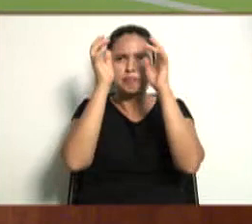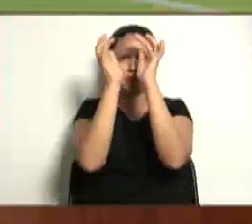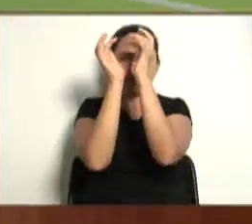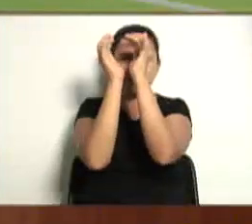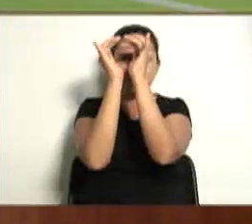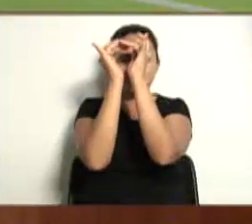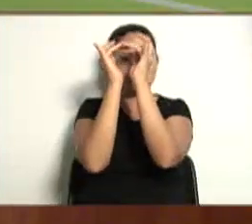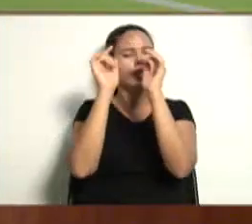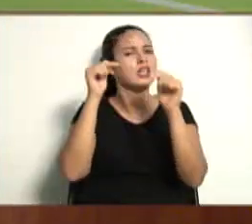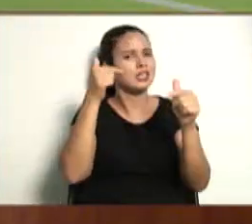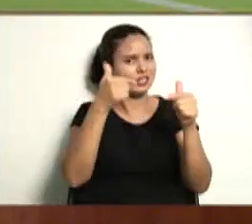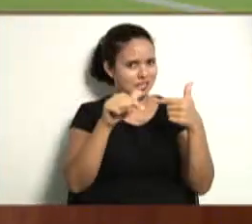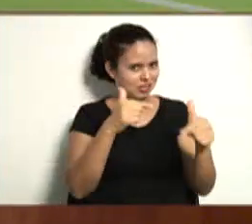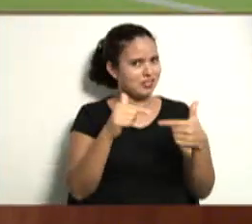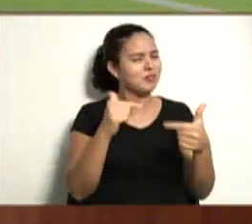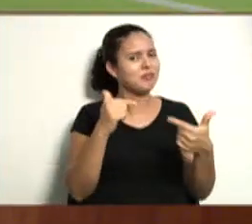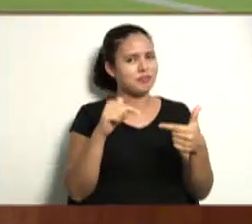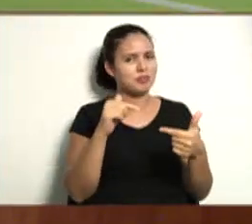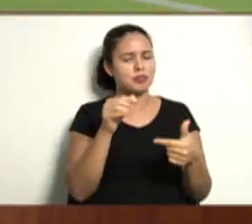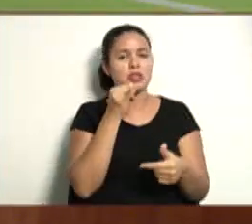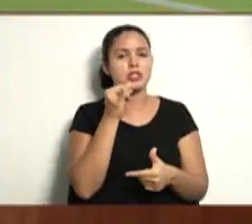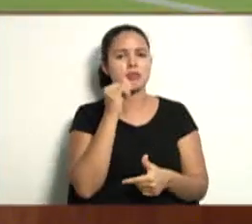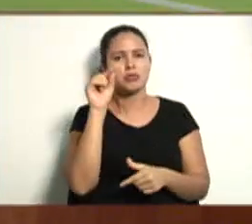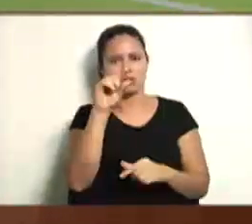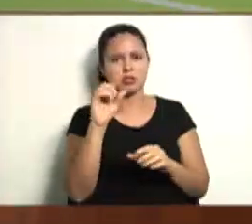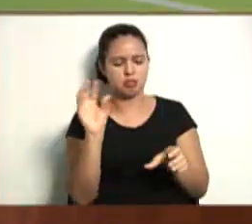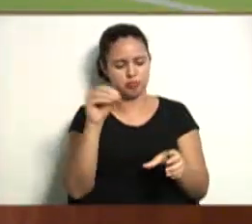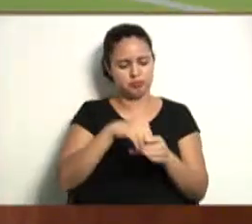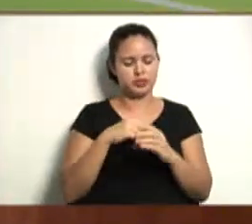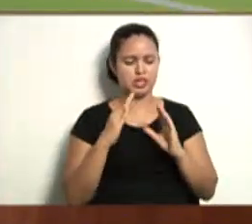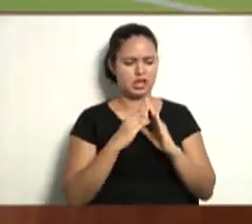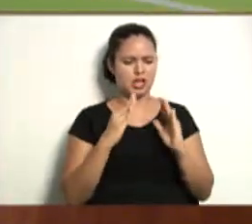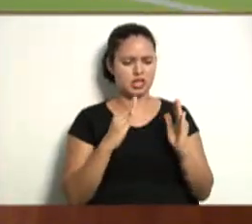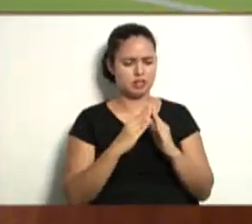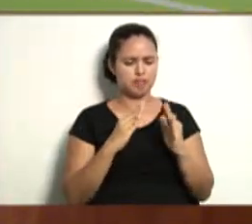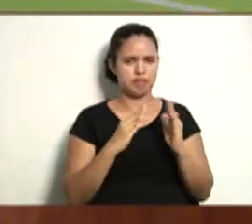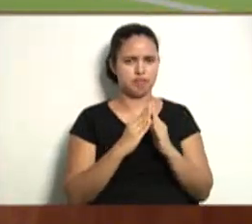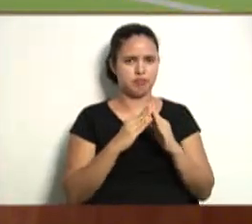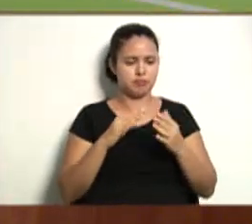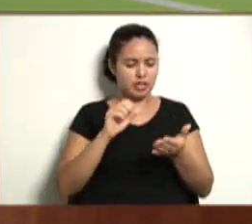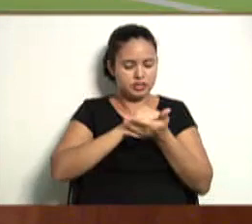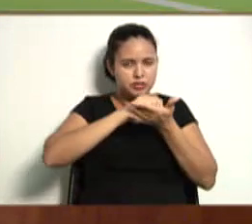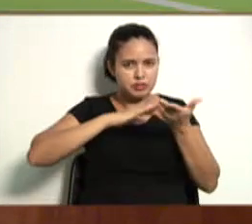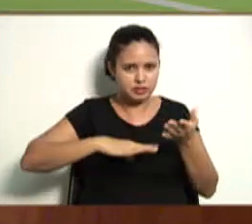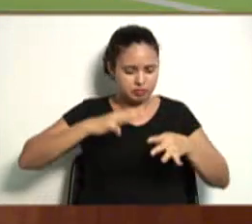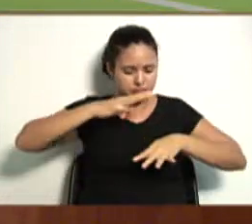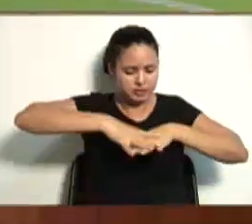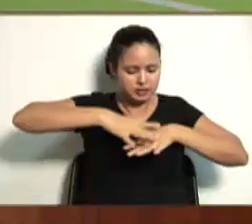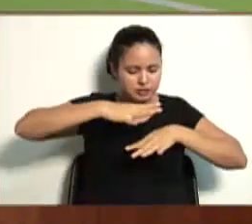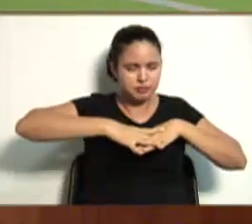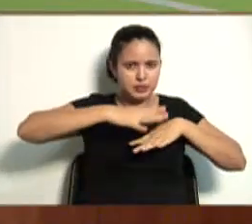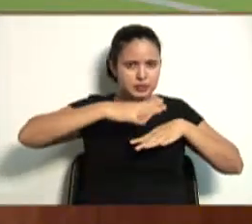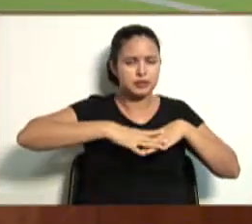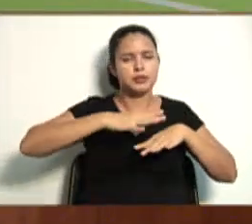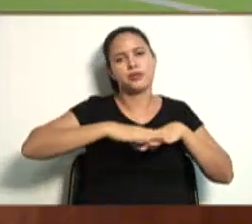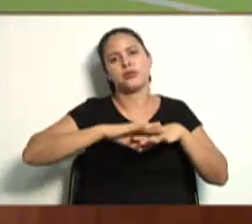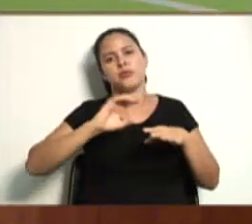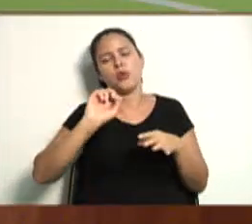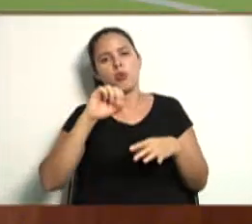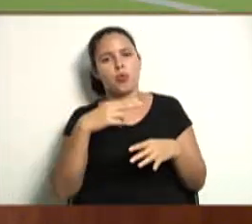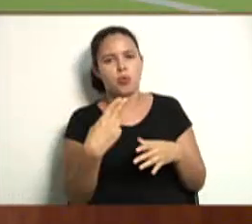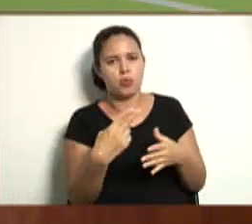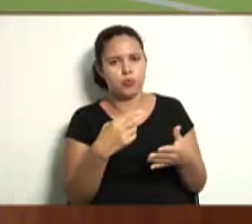casa, está solucionando um problema de matemática. Quando você está solucionando